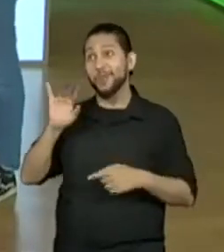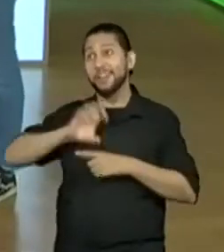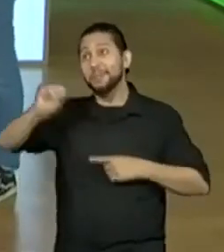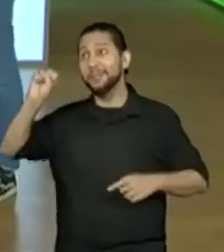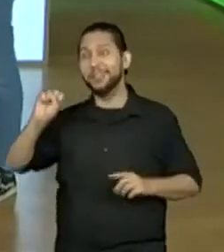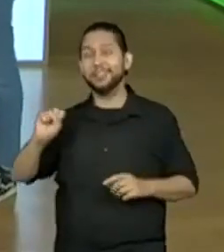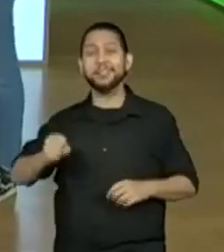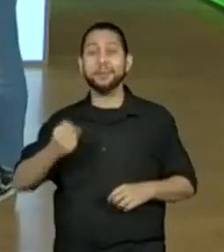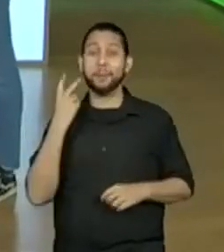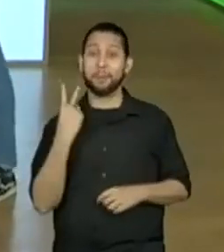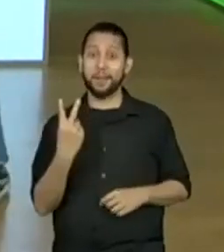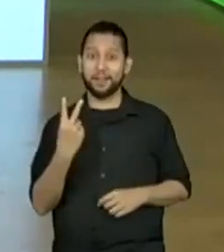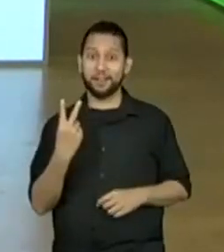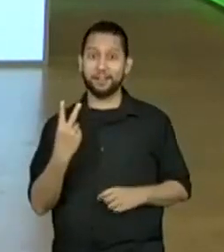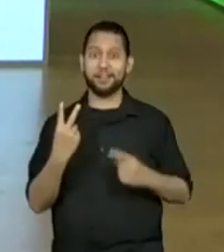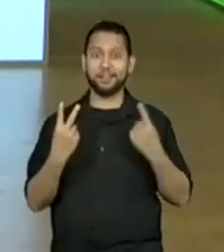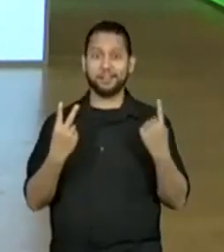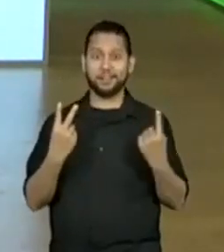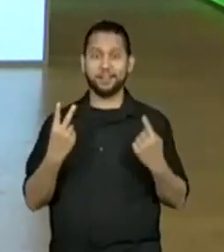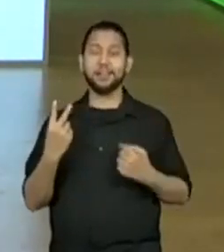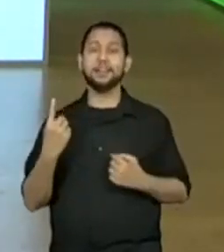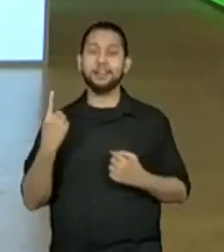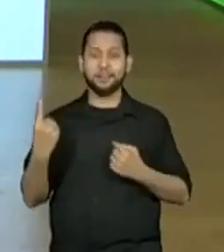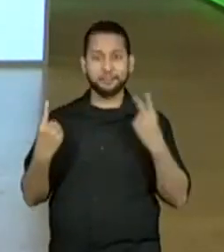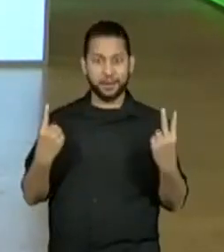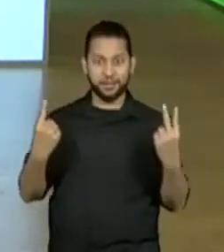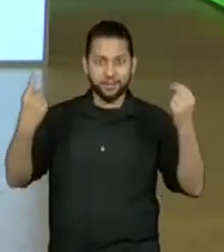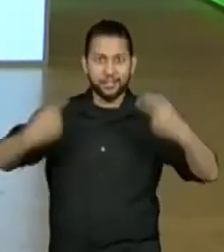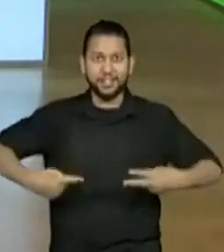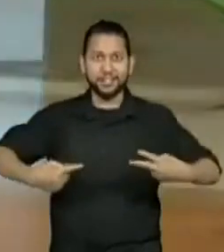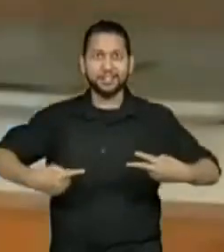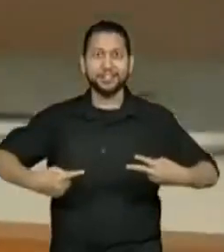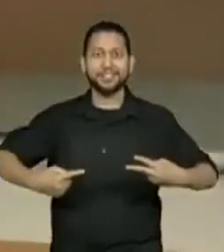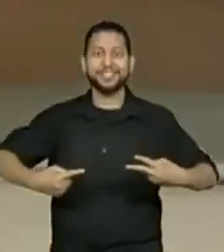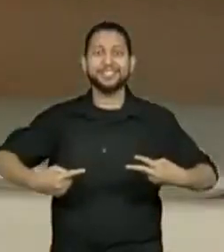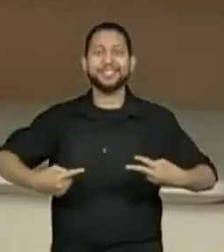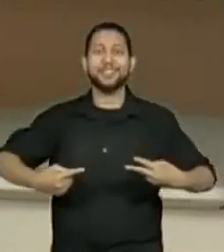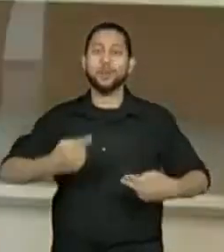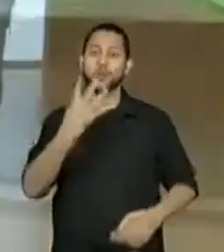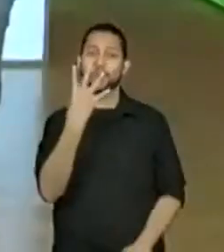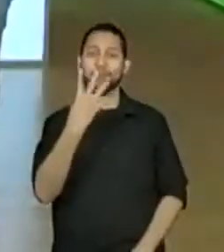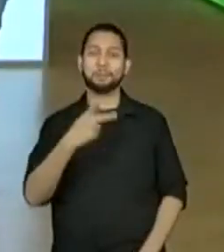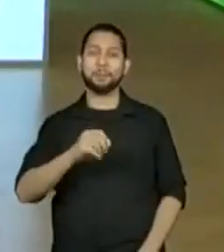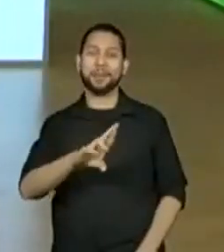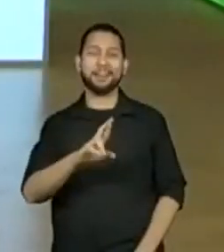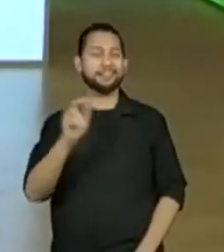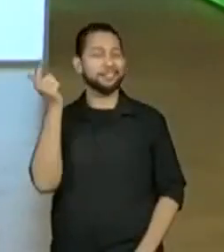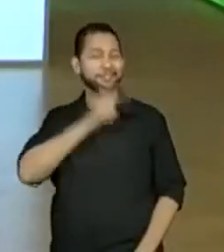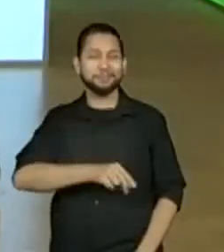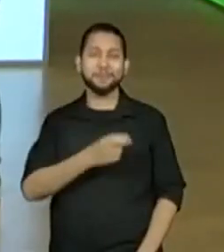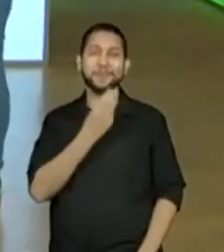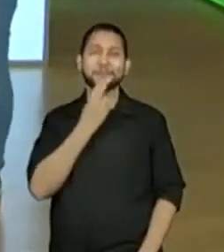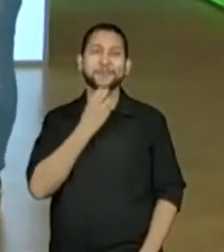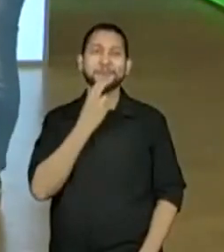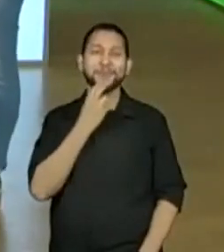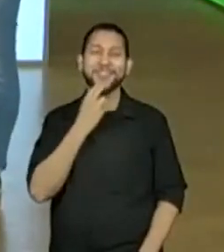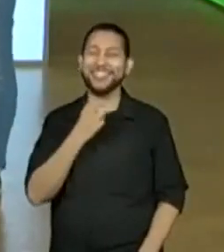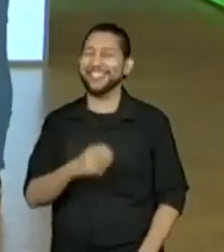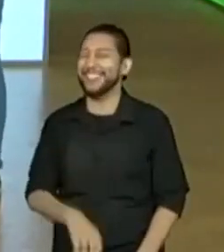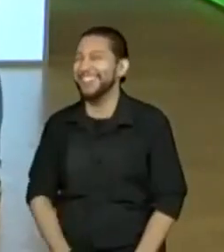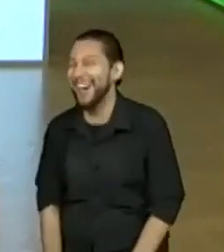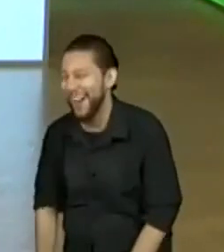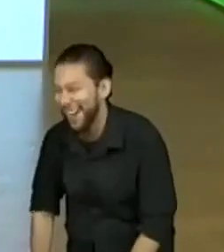par. Tá bom. Eu quero o ímpar. Então, vai. Vamos lá. Um, dois, três e já. Pronto, ganhei. Quatro é par. Sou eu que começo o jogo. Muito bem.